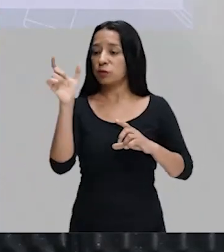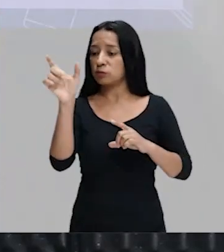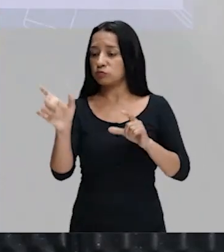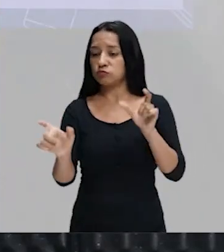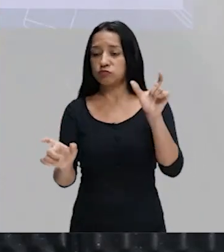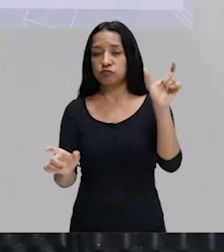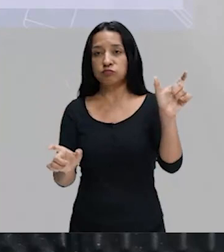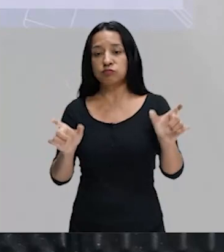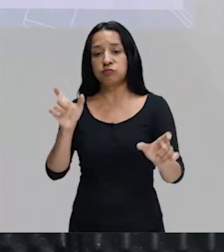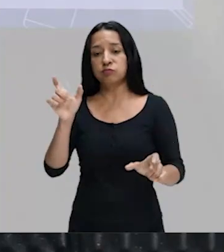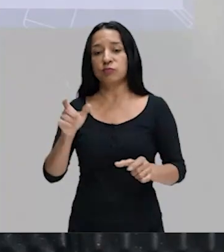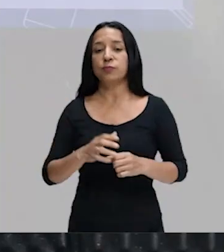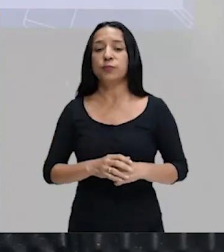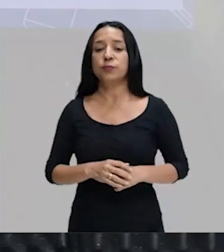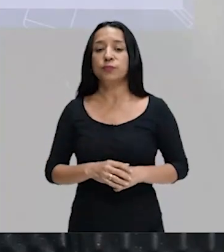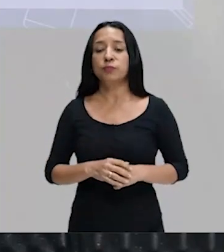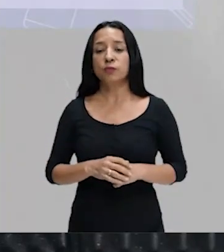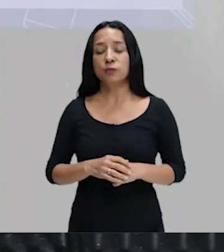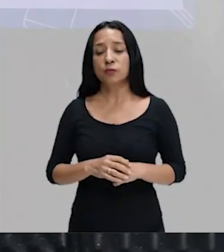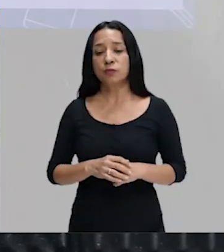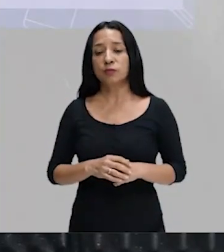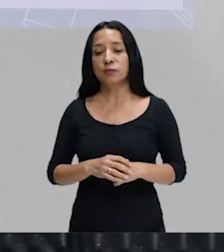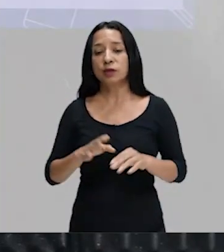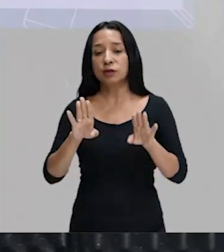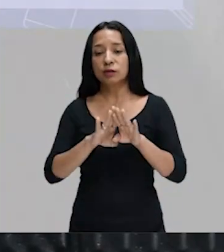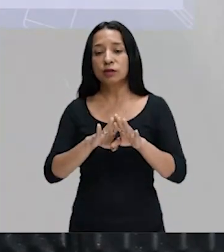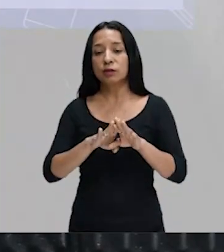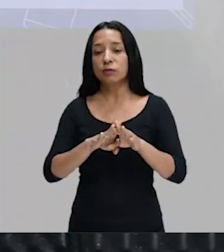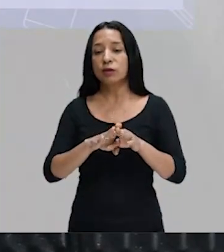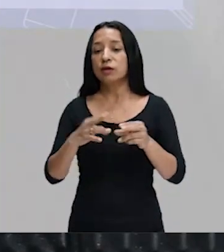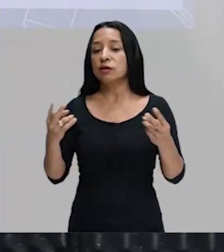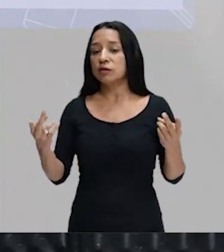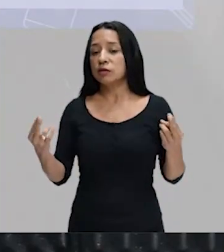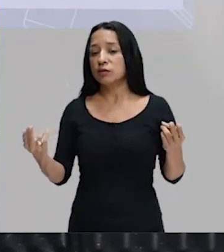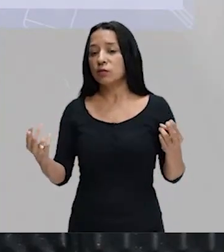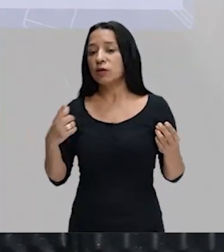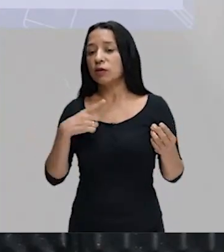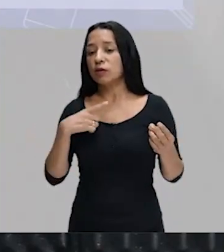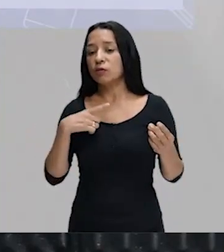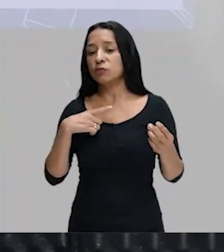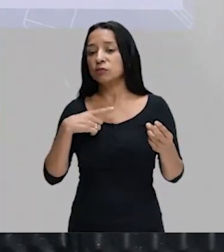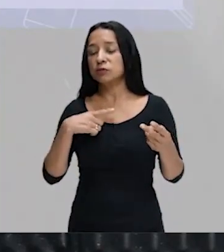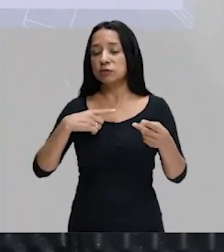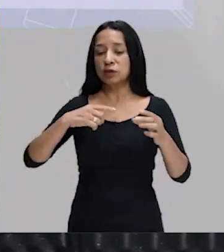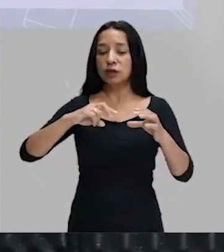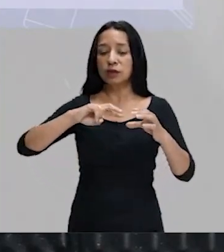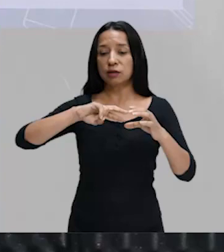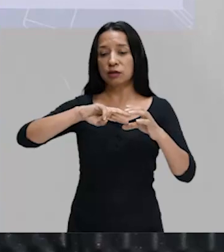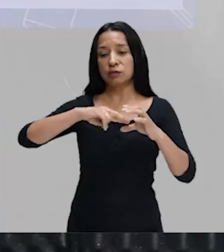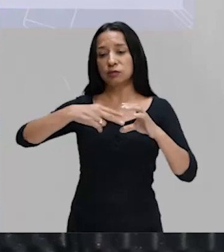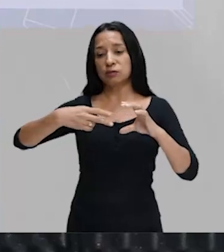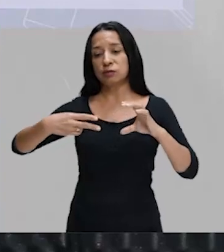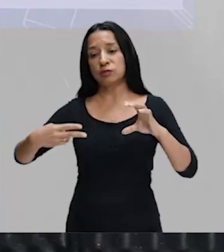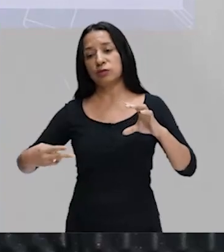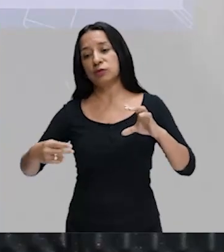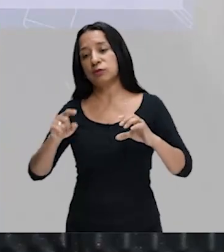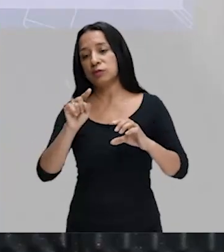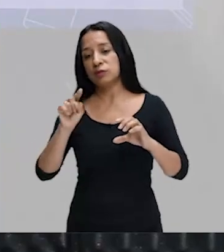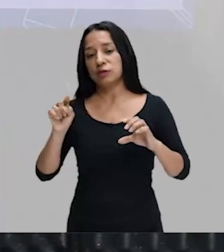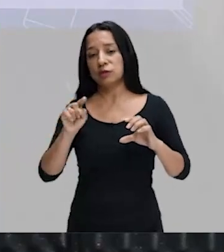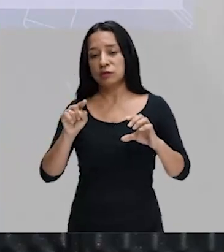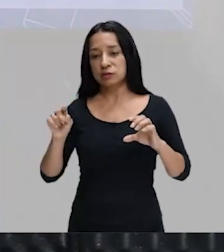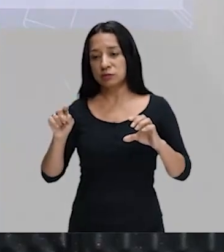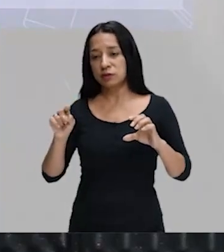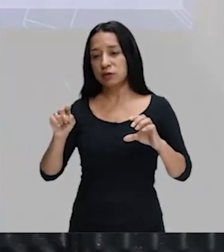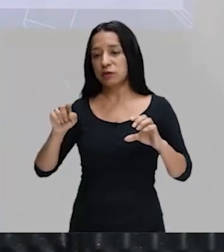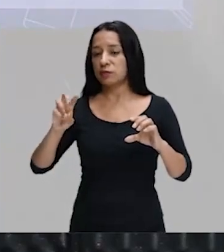Fenômeno semelhante vai ocorrer nos cromossomos Z e W. Vamos lembrar que no sistema ZW